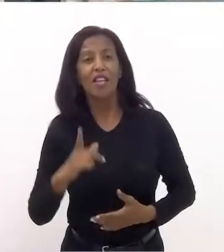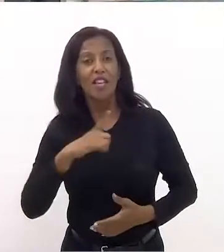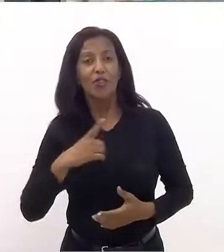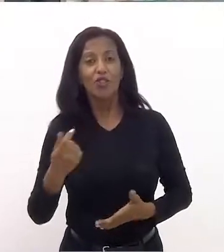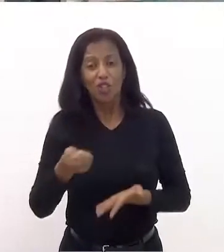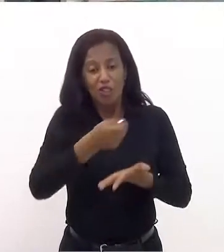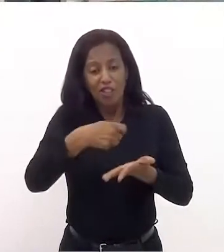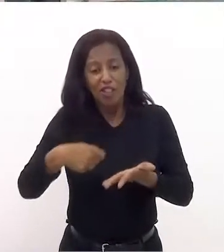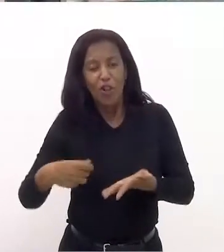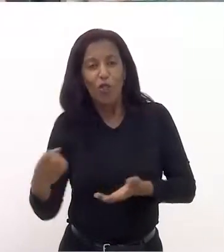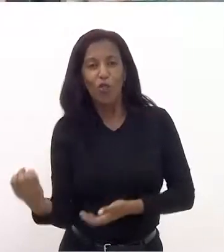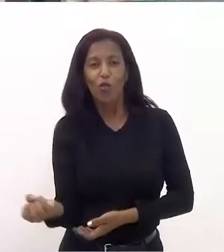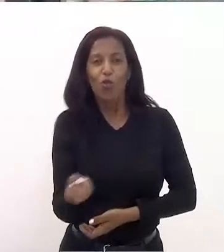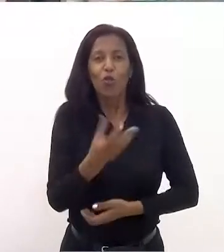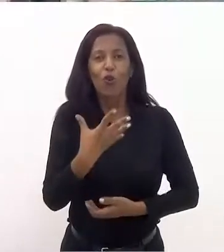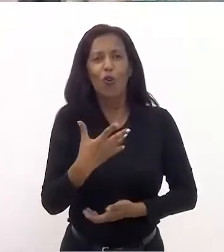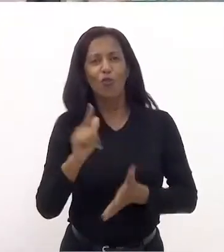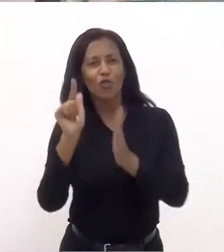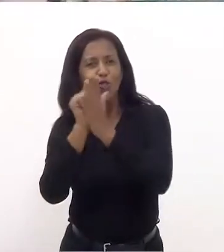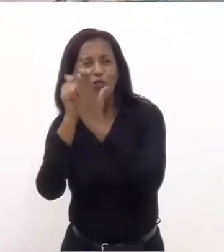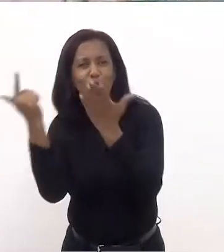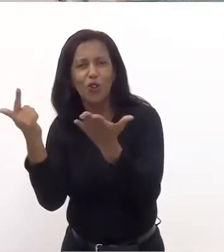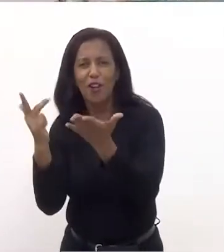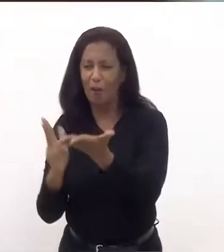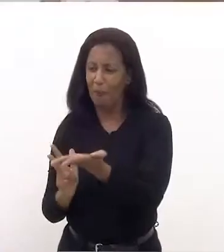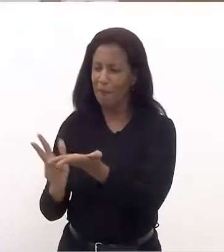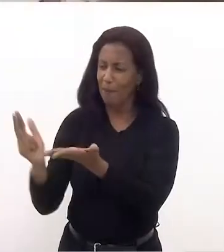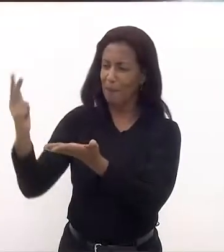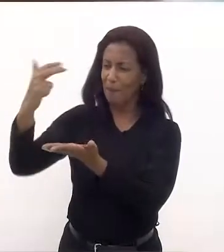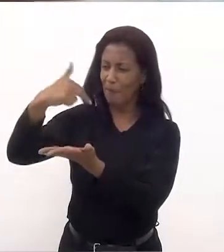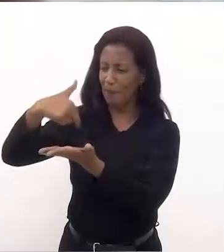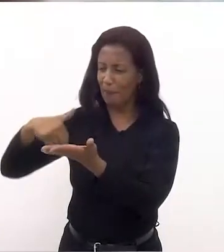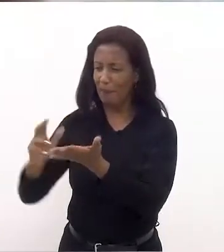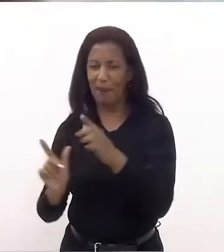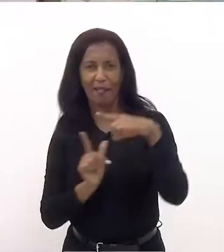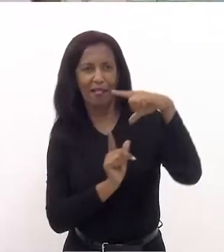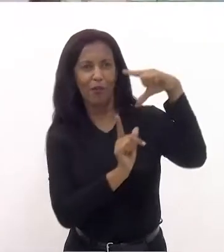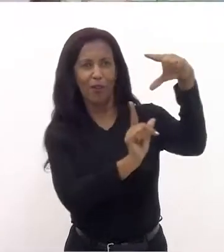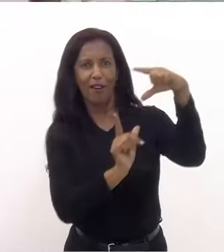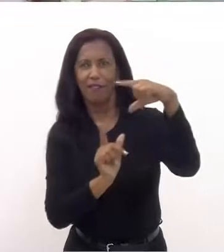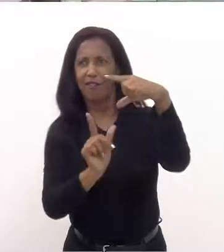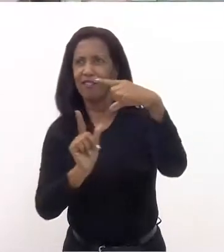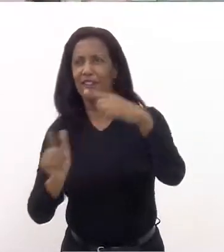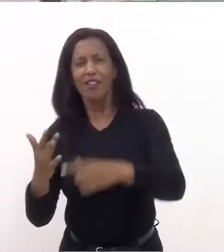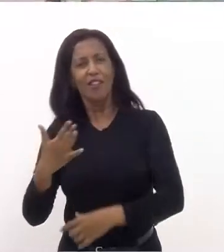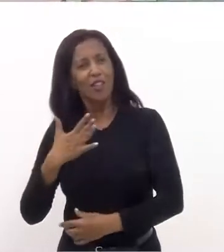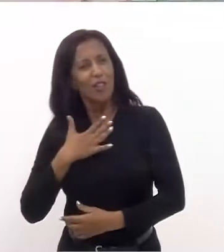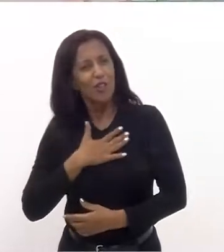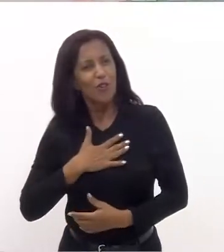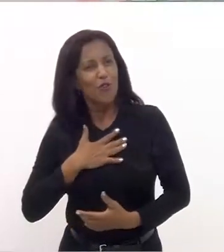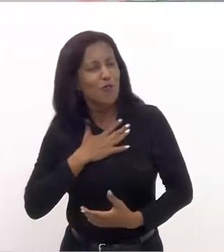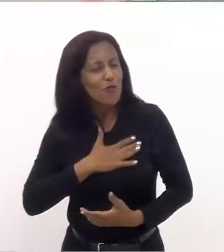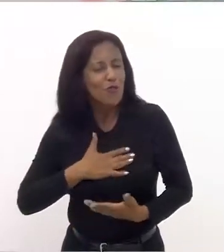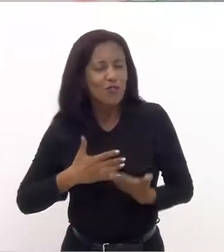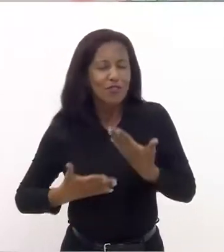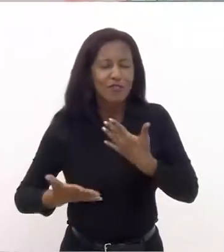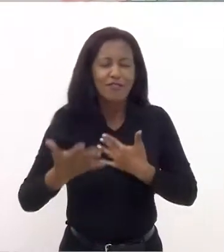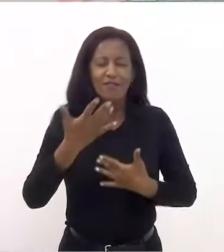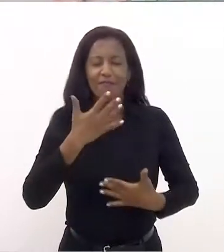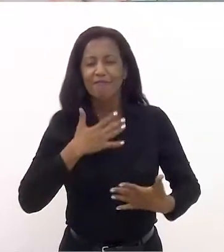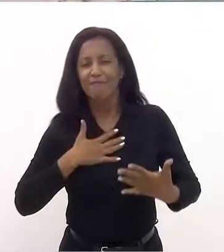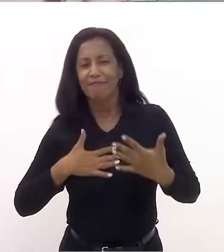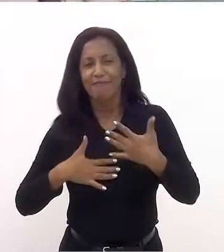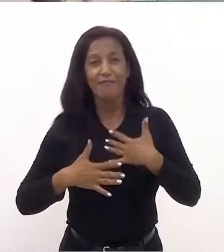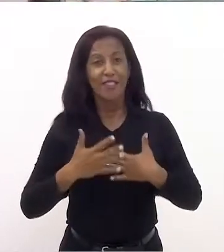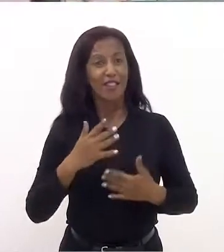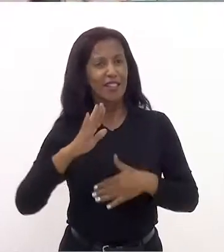Eu tinha um poema novo, tinha saído no jornal, ela publicava. E eu fui gostando dessa mulher.